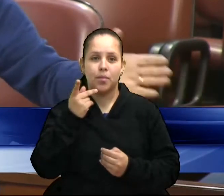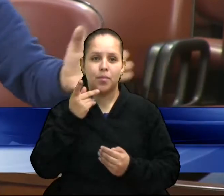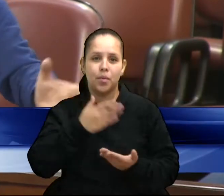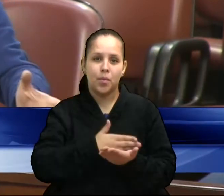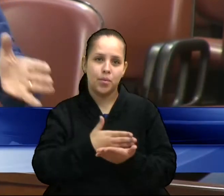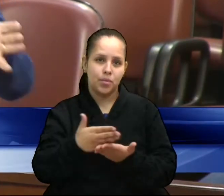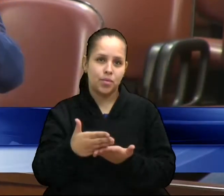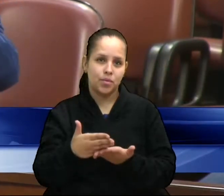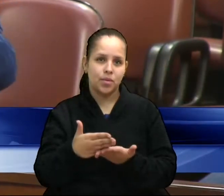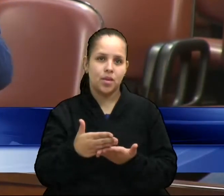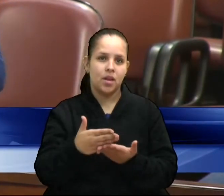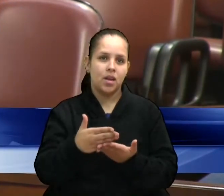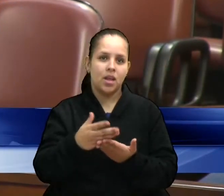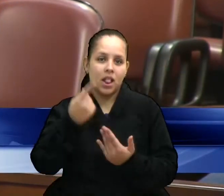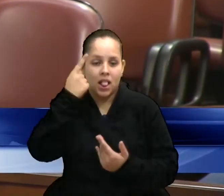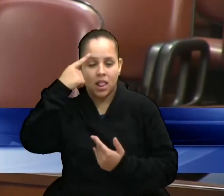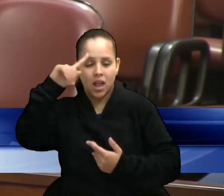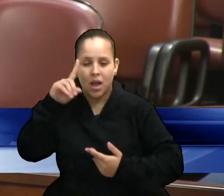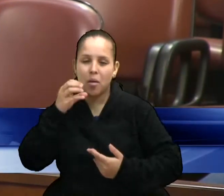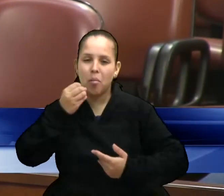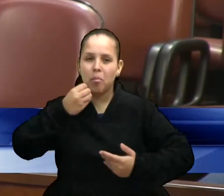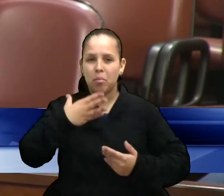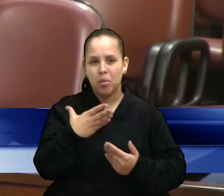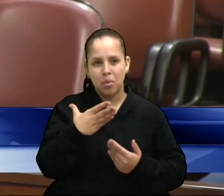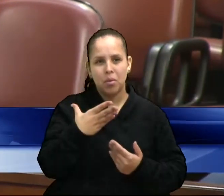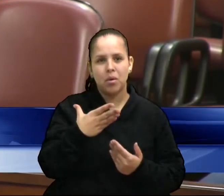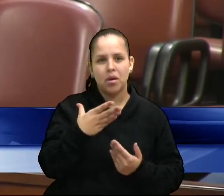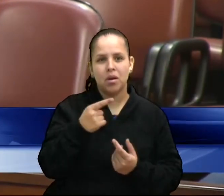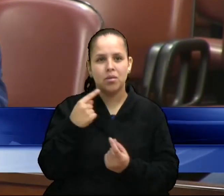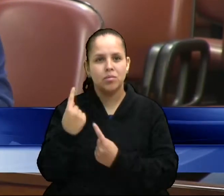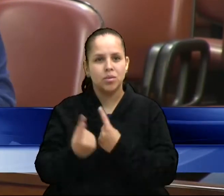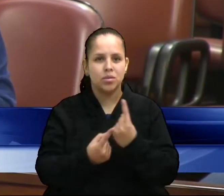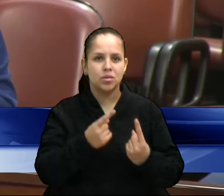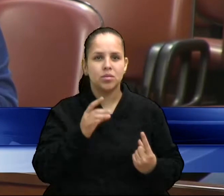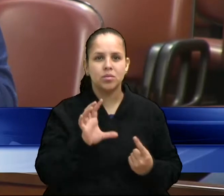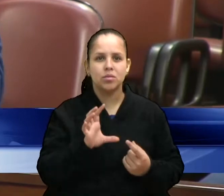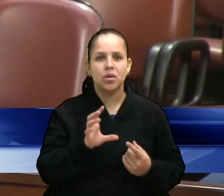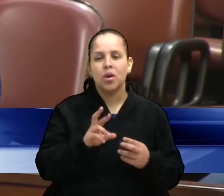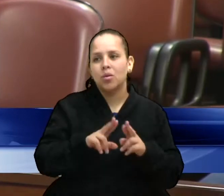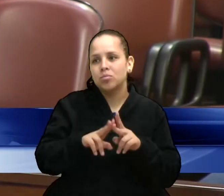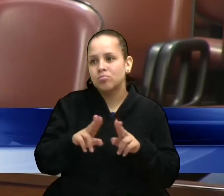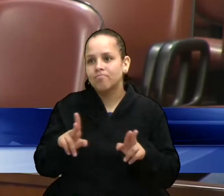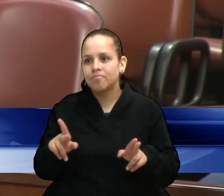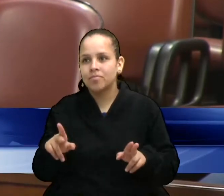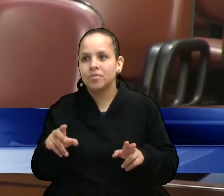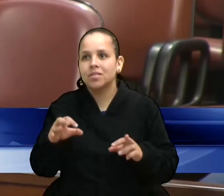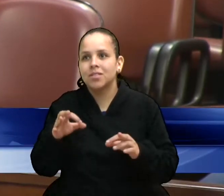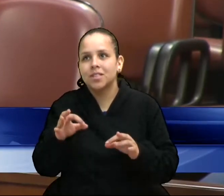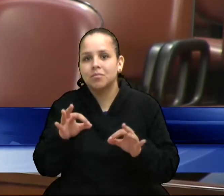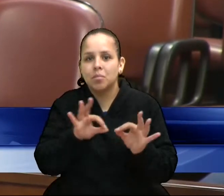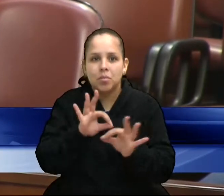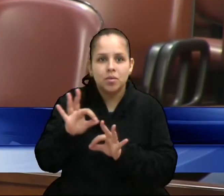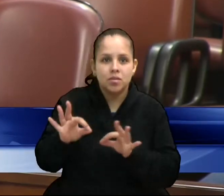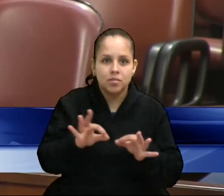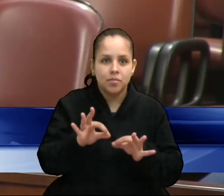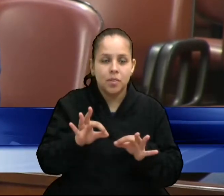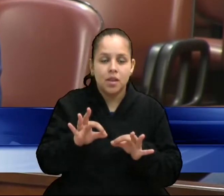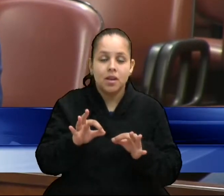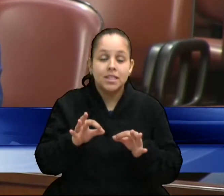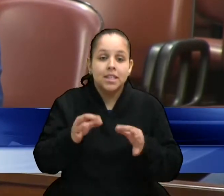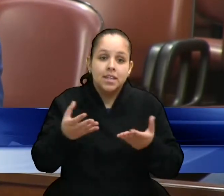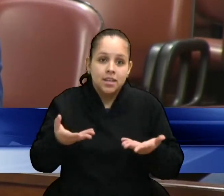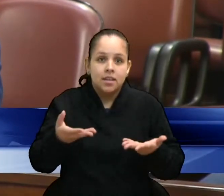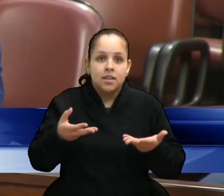inicial era muito boa, com pequenos retoques aconteceria e funcionaria bem. Então, parabéns por comentar